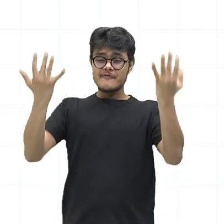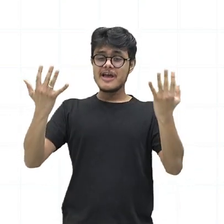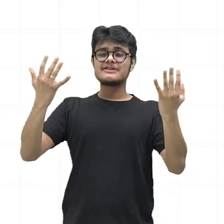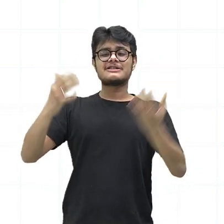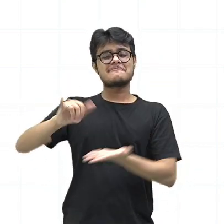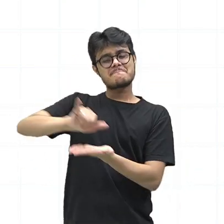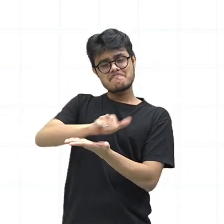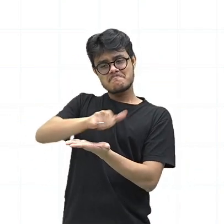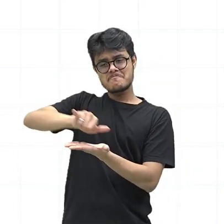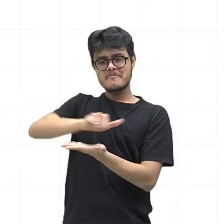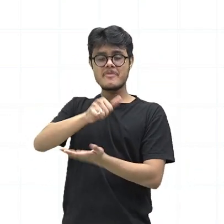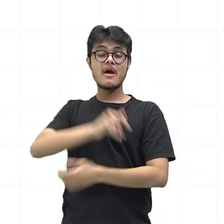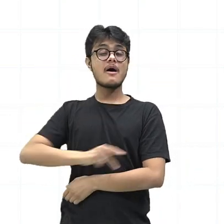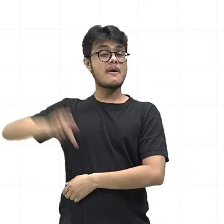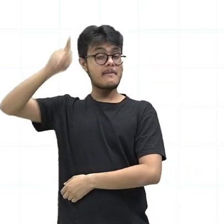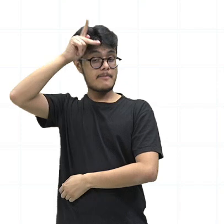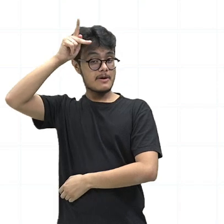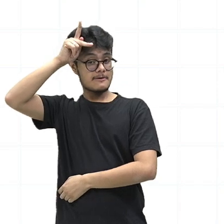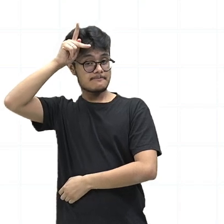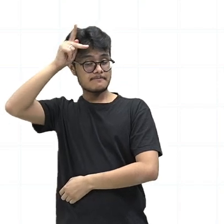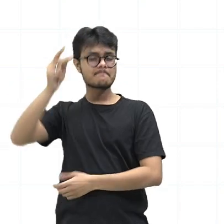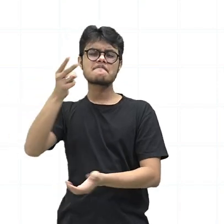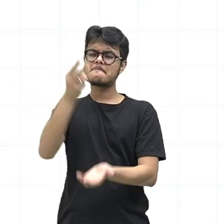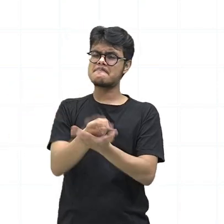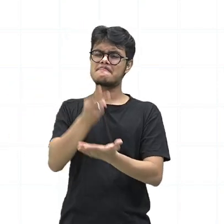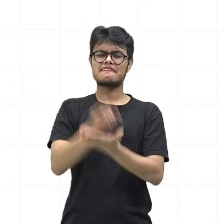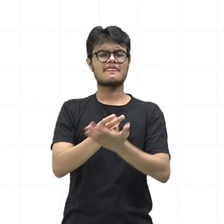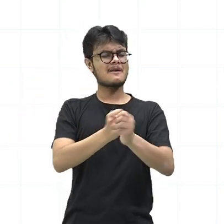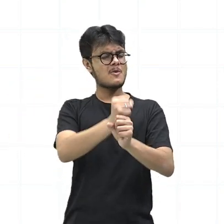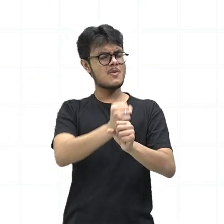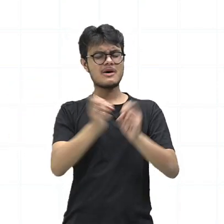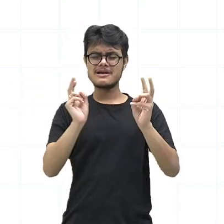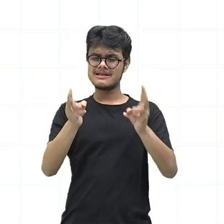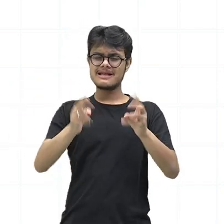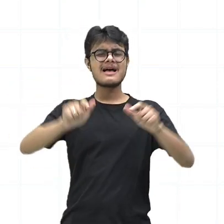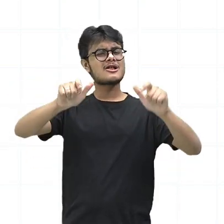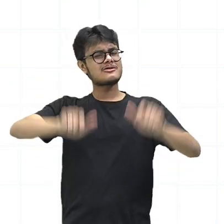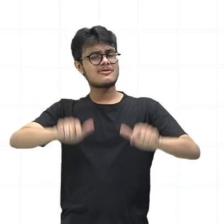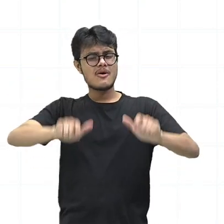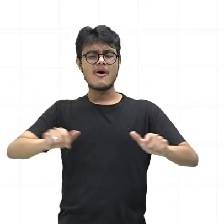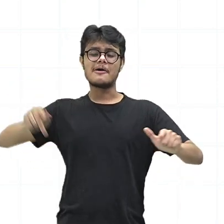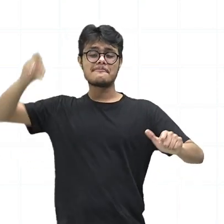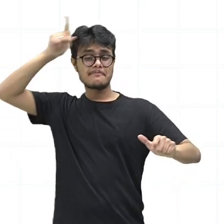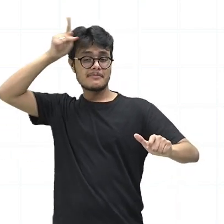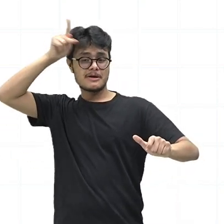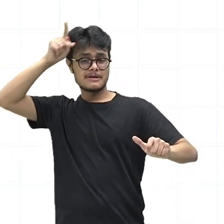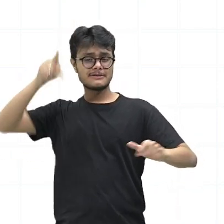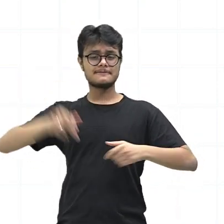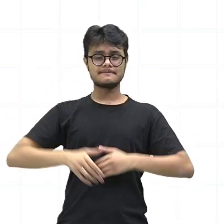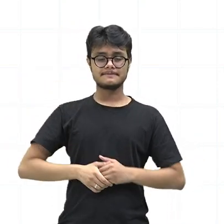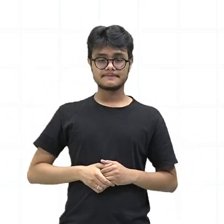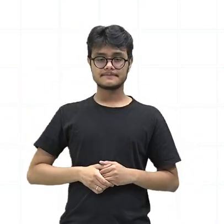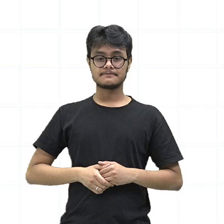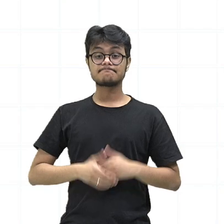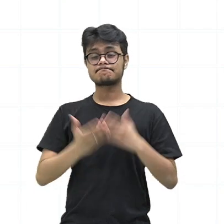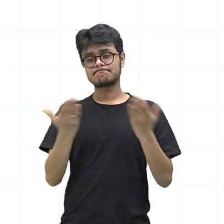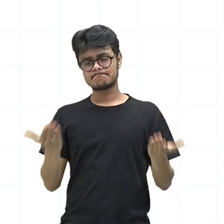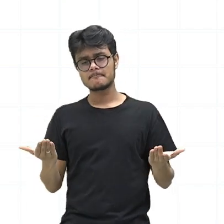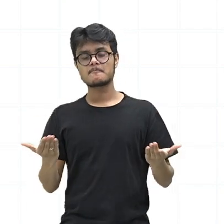uma festa popular, que acontece todos os anos no município, no interior do estado do Amazonas. O festival